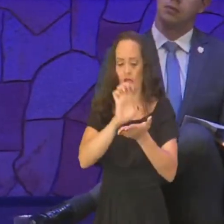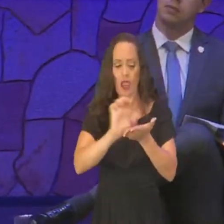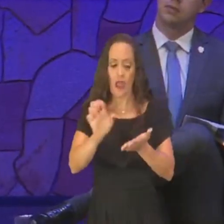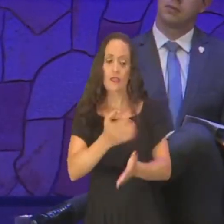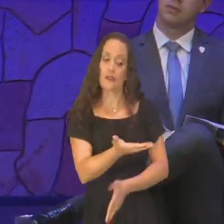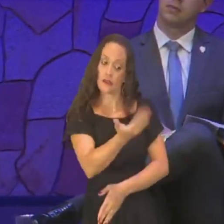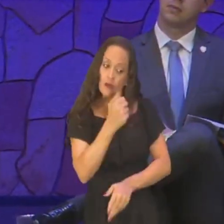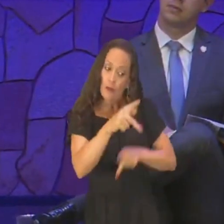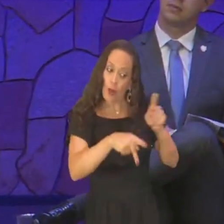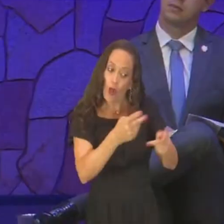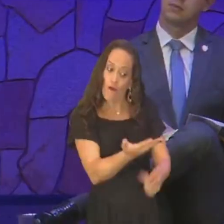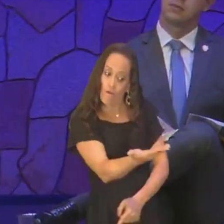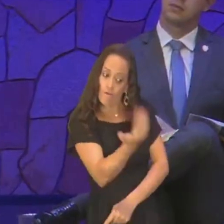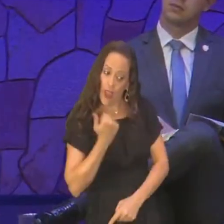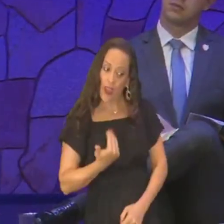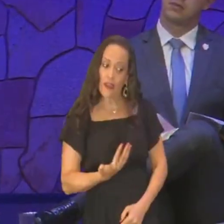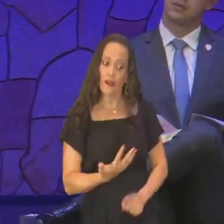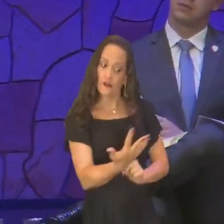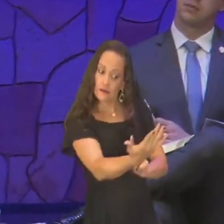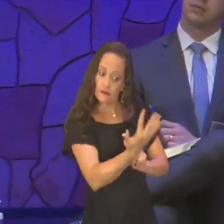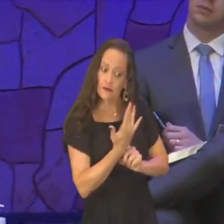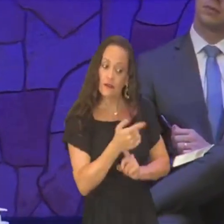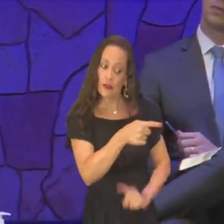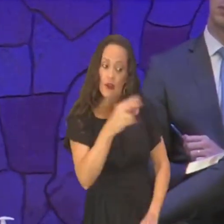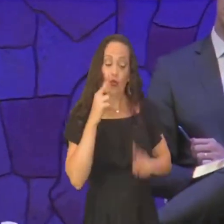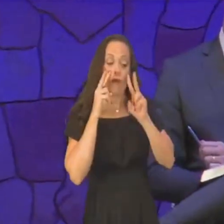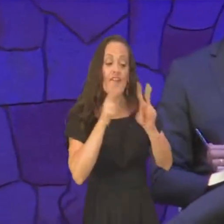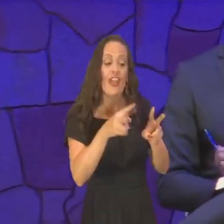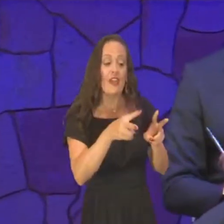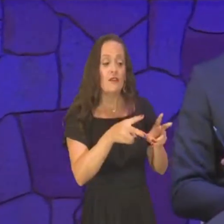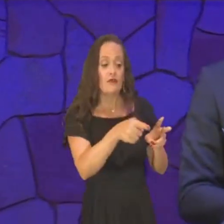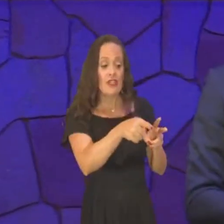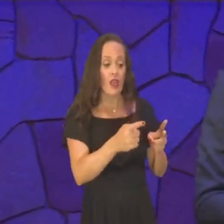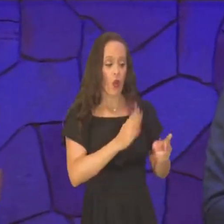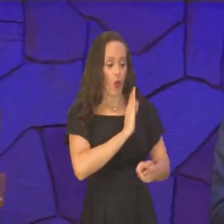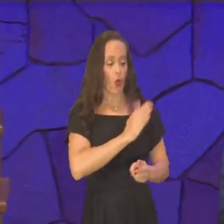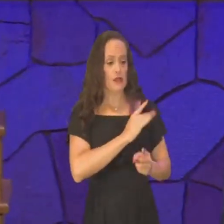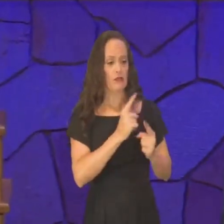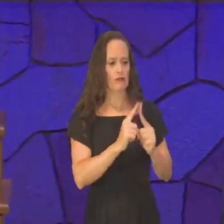aproximar do altar. Estão vendo porque o coração de vocês está dividido?